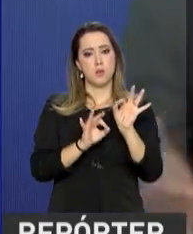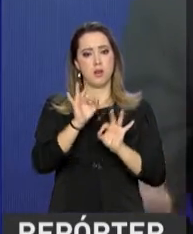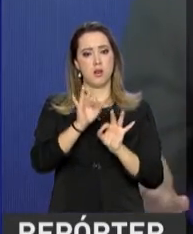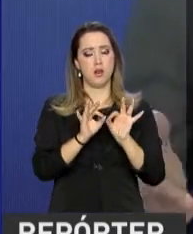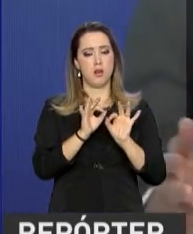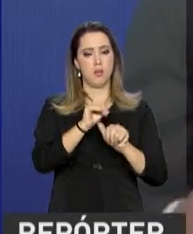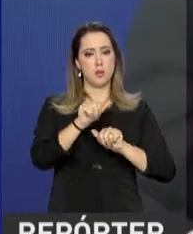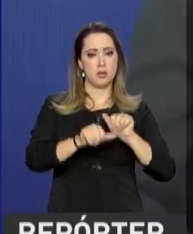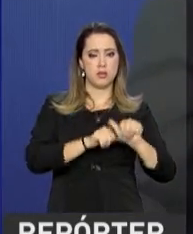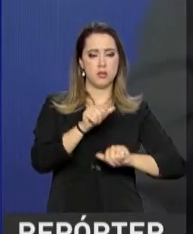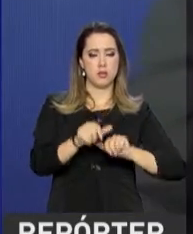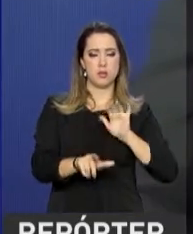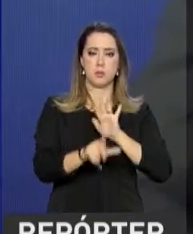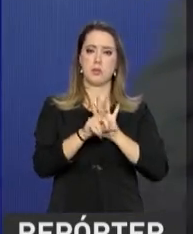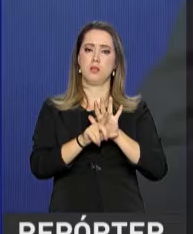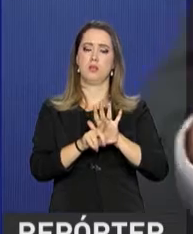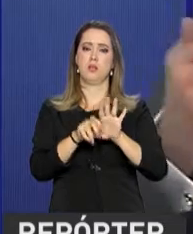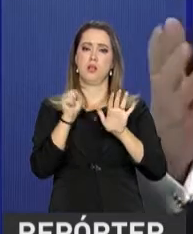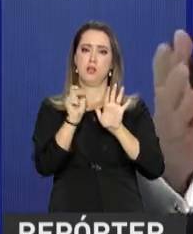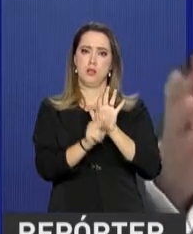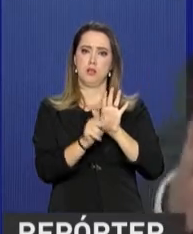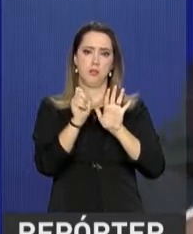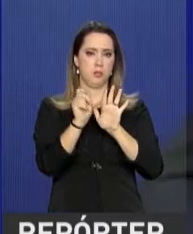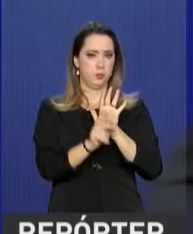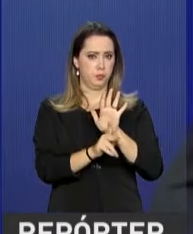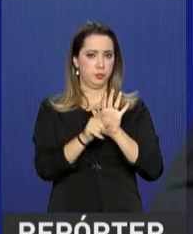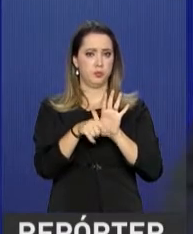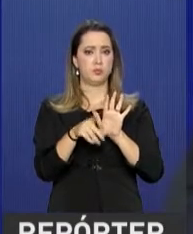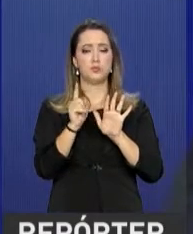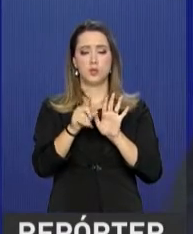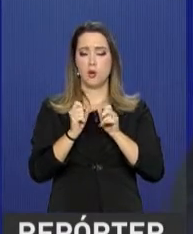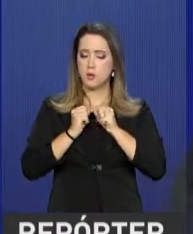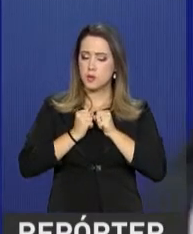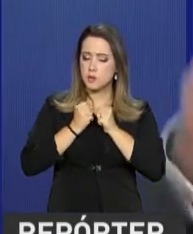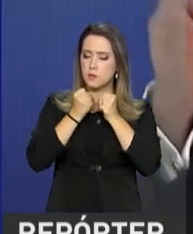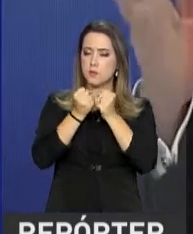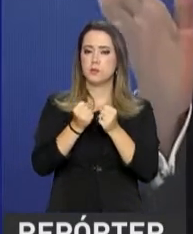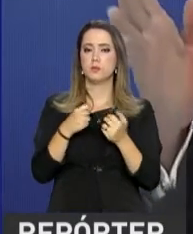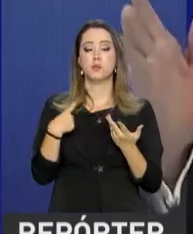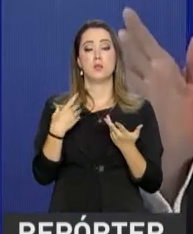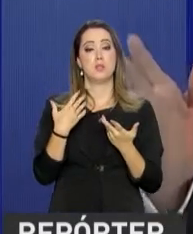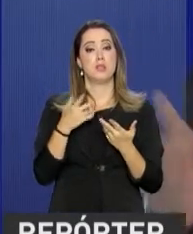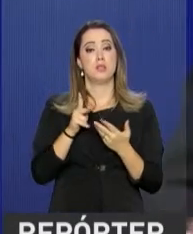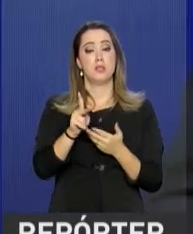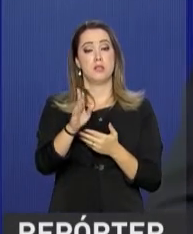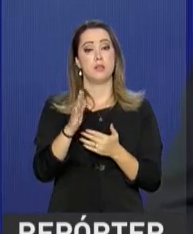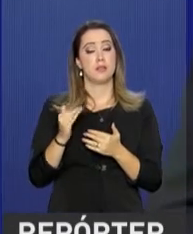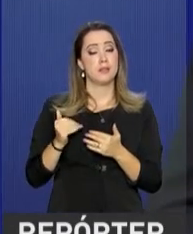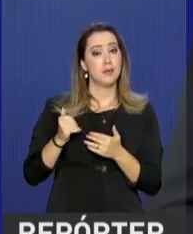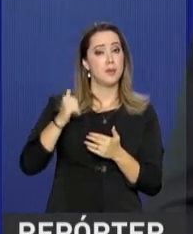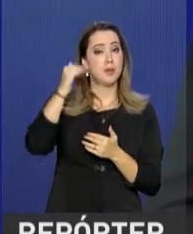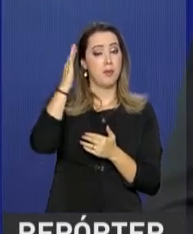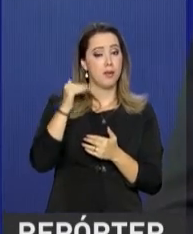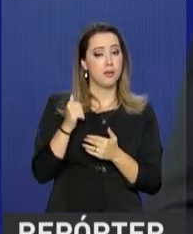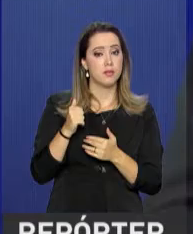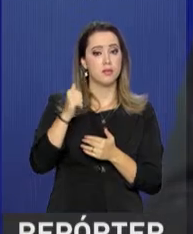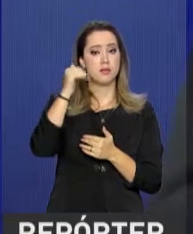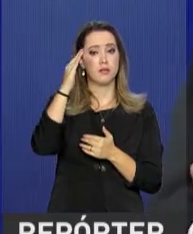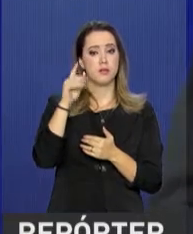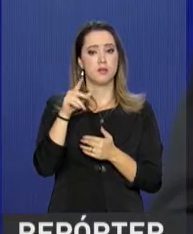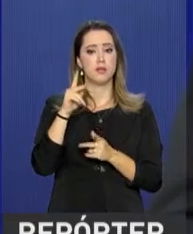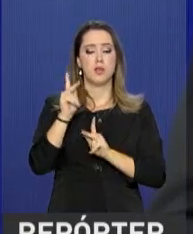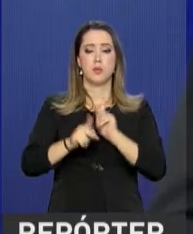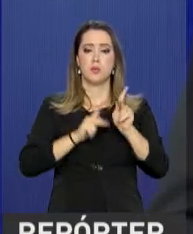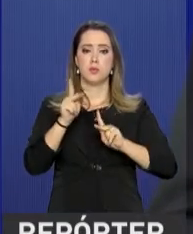tarefa que para a qual nós estamos muito empenhados e cada vaz cada vez mais a o